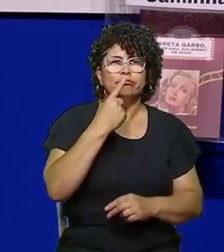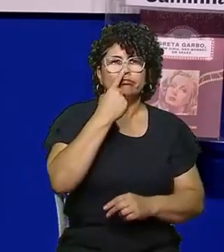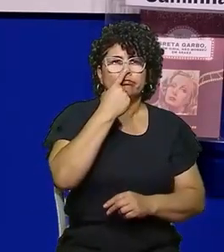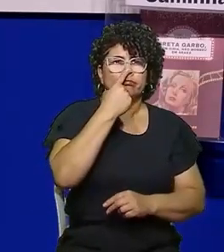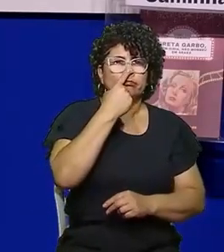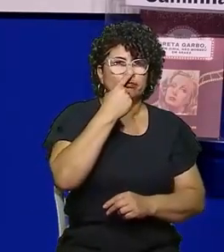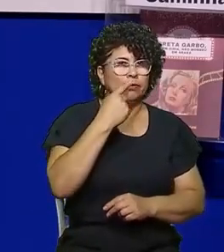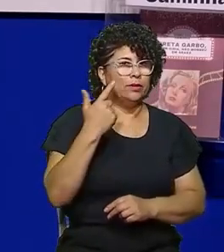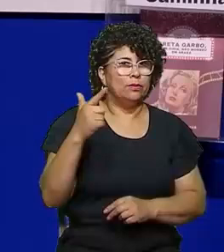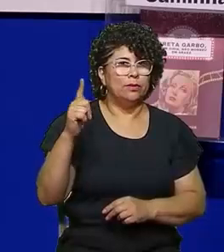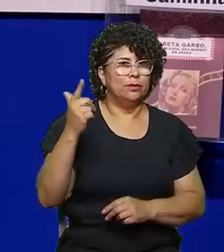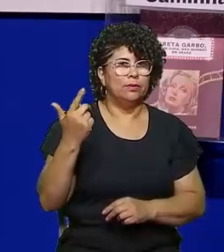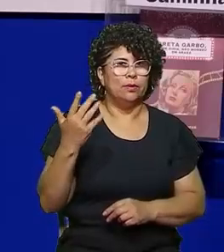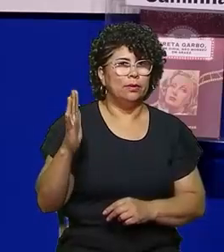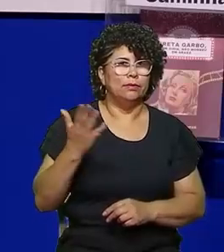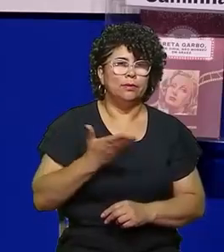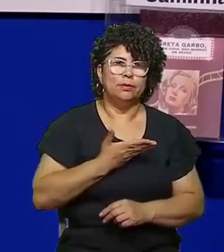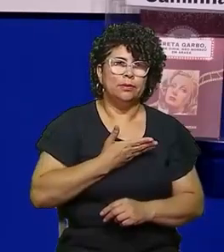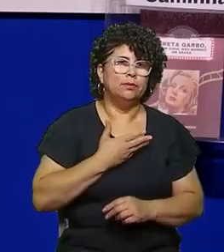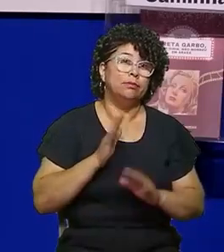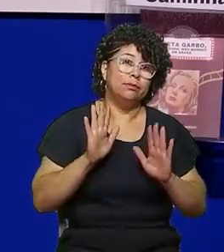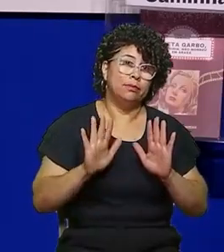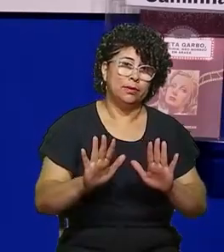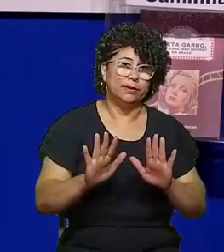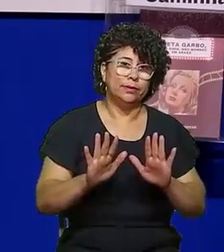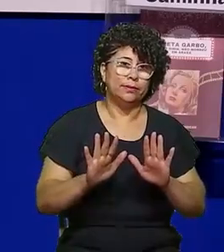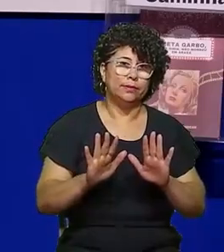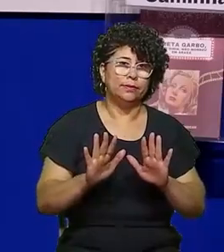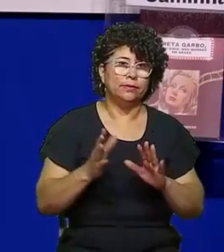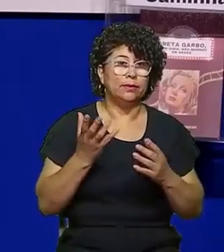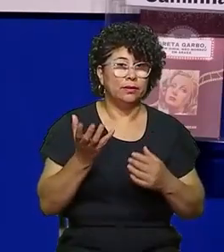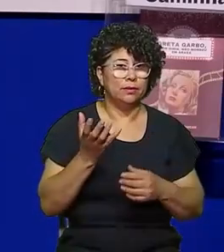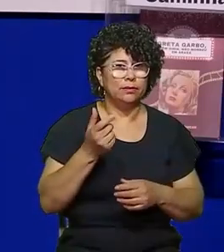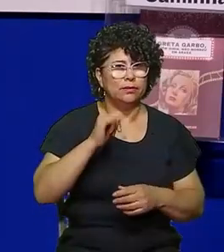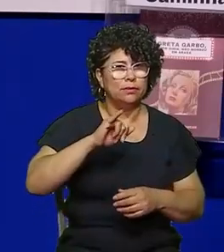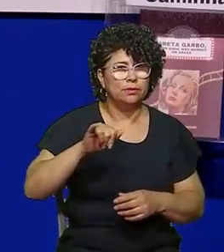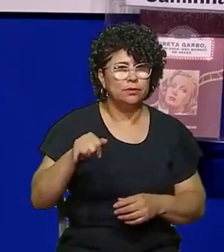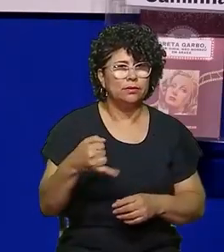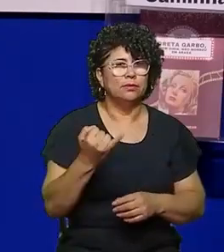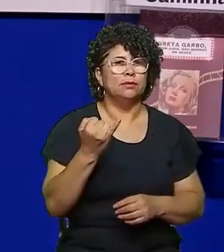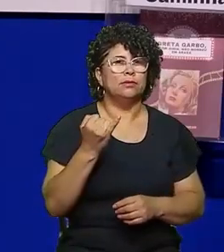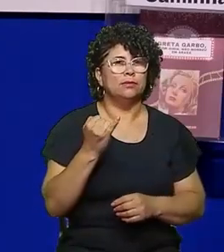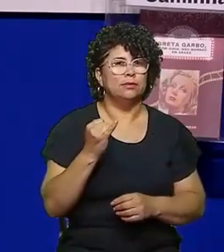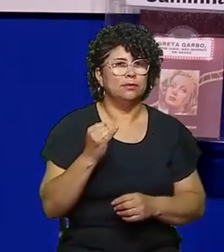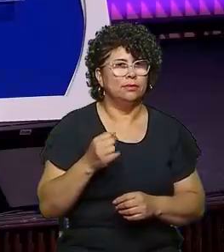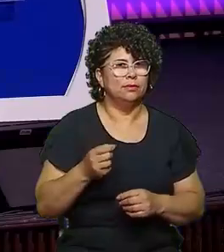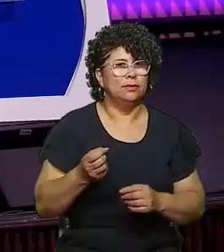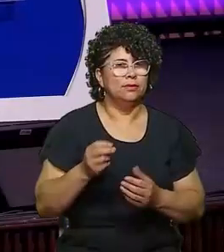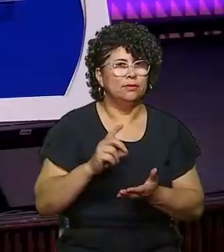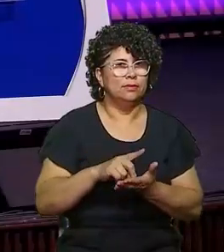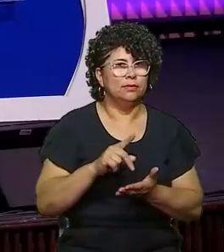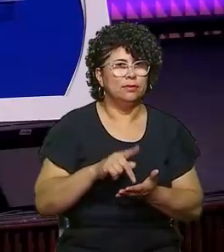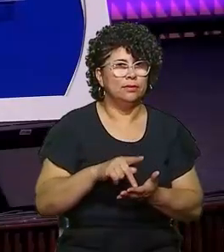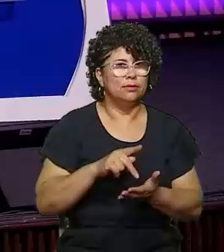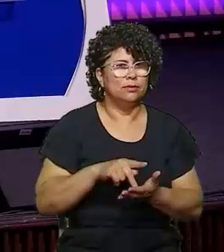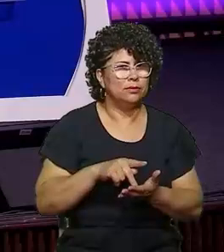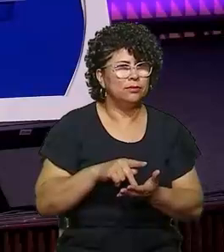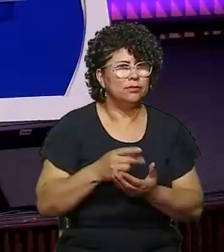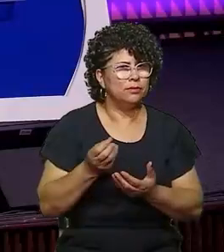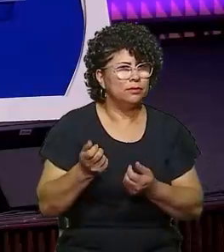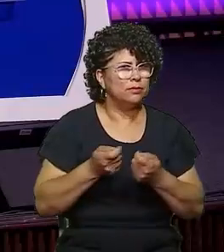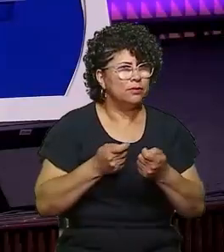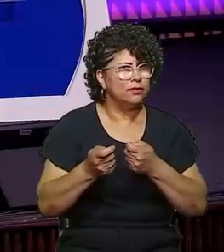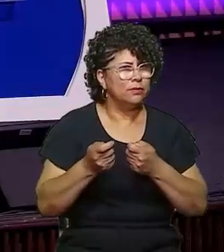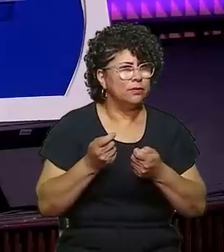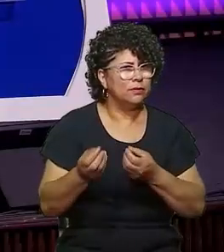mas ele teve a oportunidade, e eu queria aproveitar e perguntar, é verdade que você subornou o Carlos com doces? Subornar entre